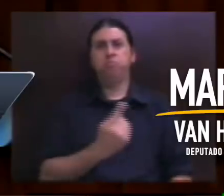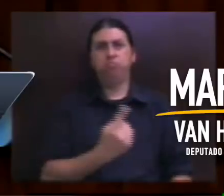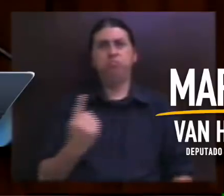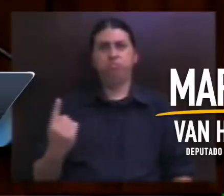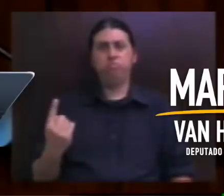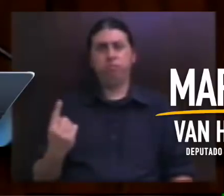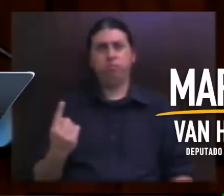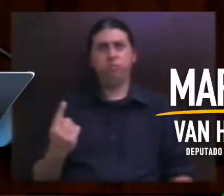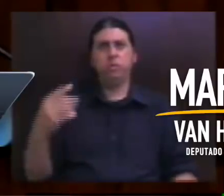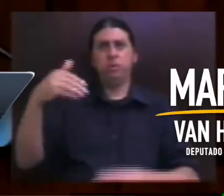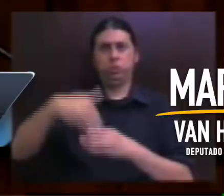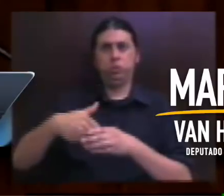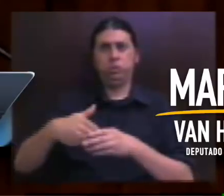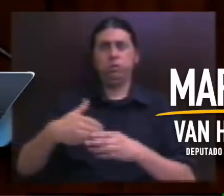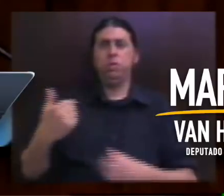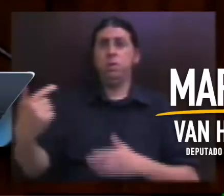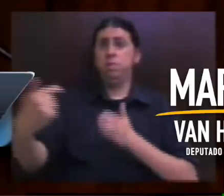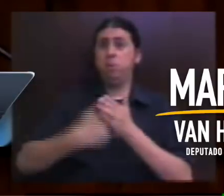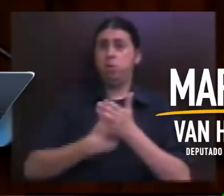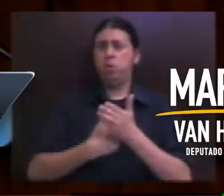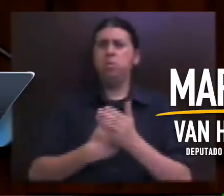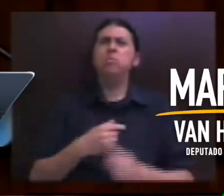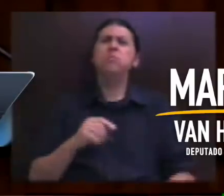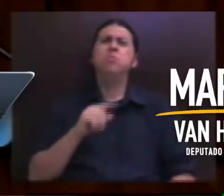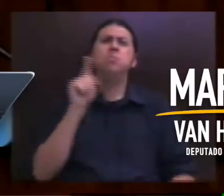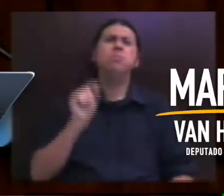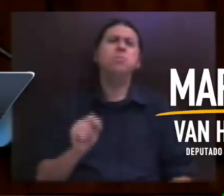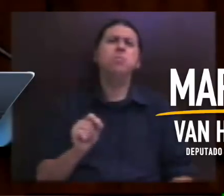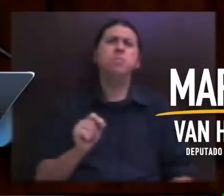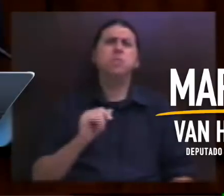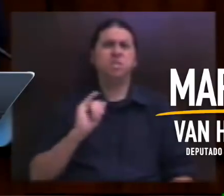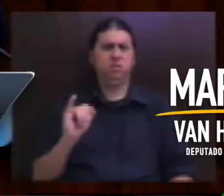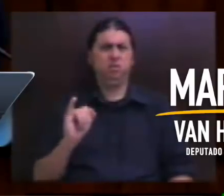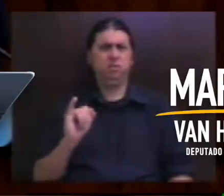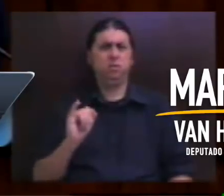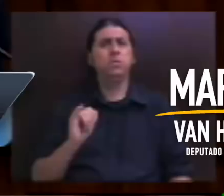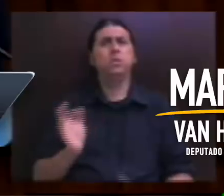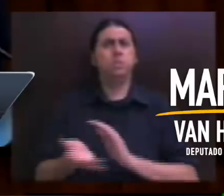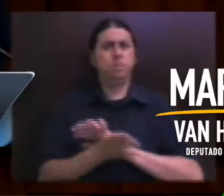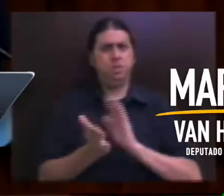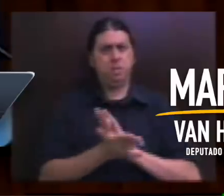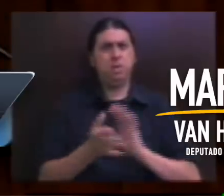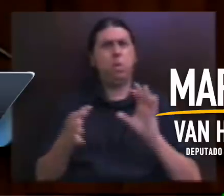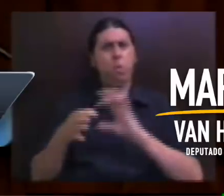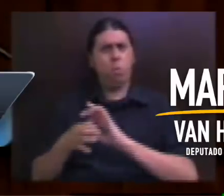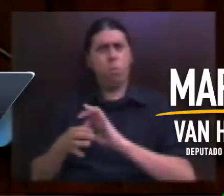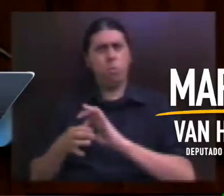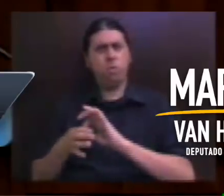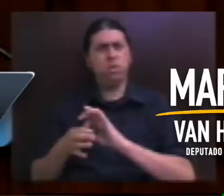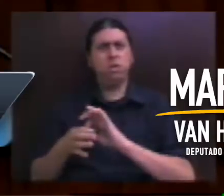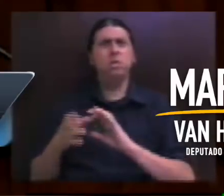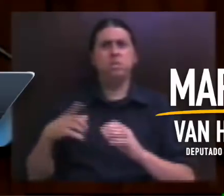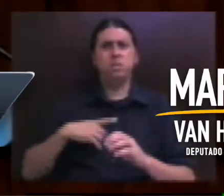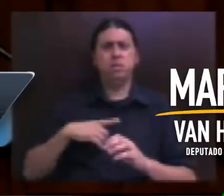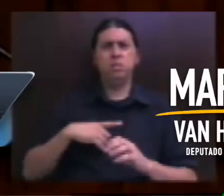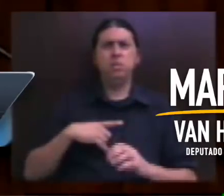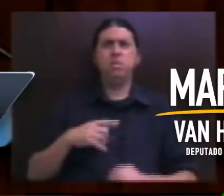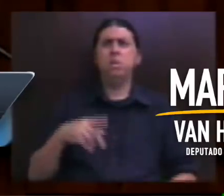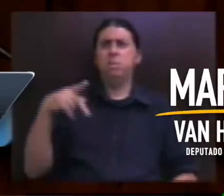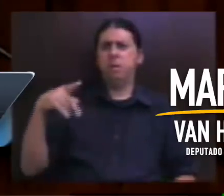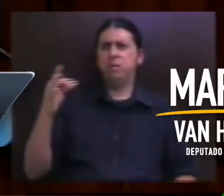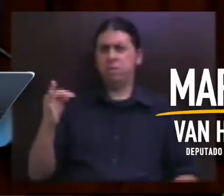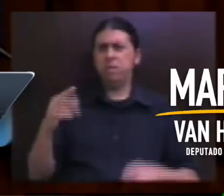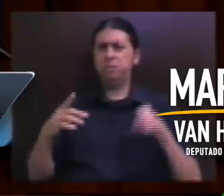me perguntou, deputado Thiago Simão? Será que não estão mancomunados com a criminalidade? Será que não são cúmplices